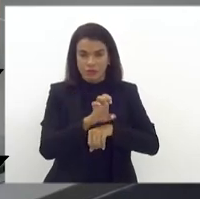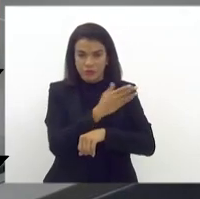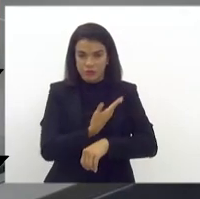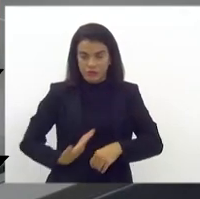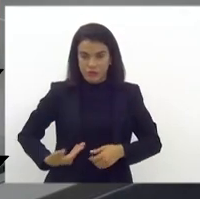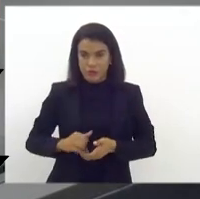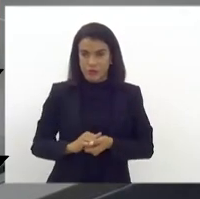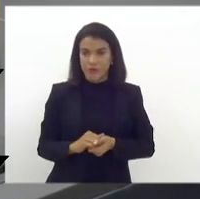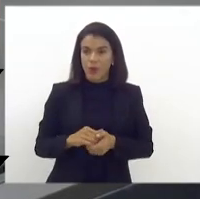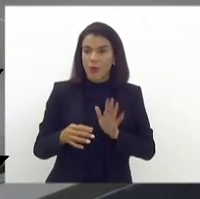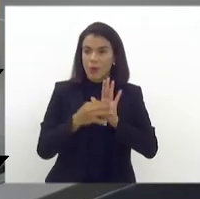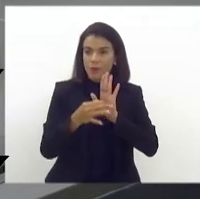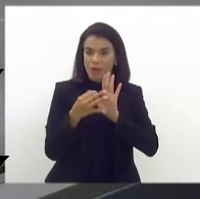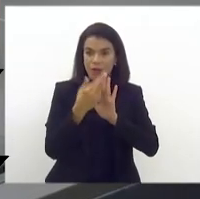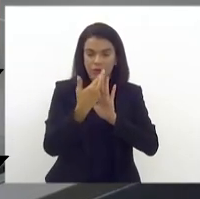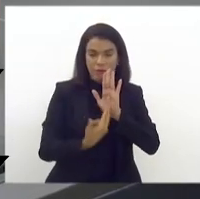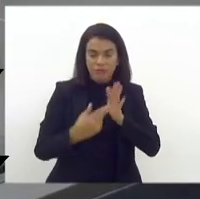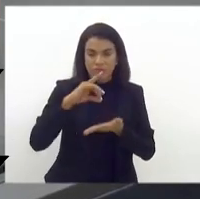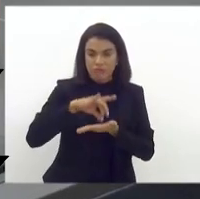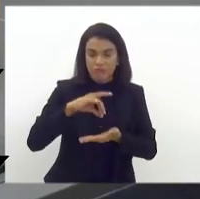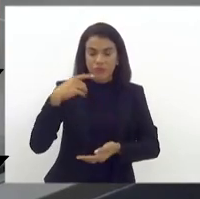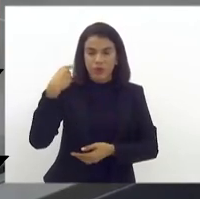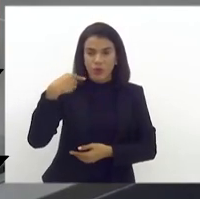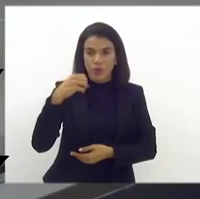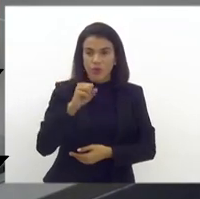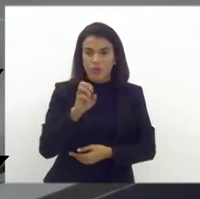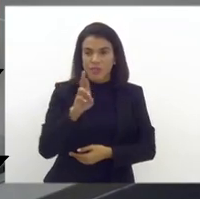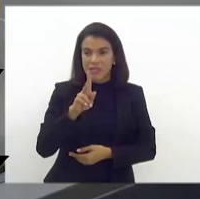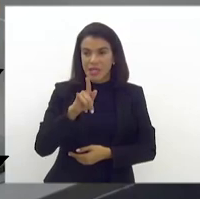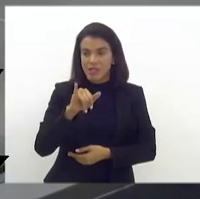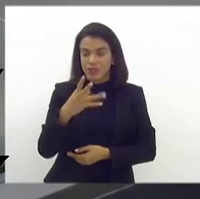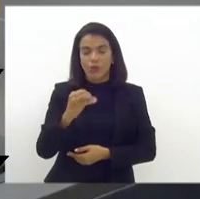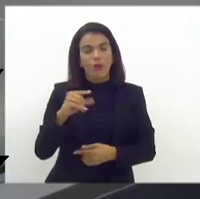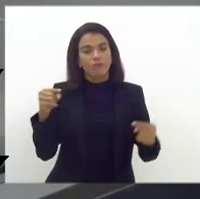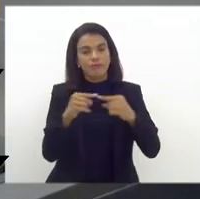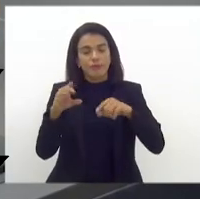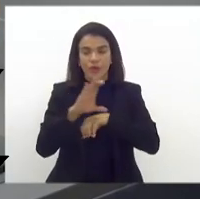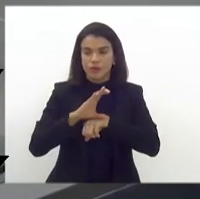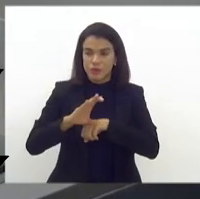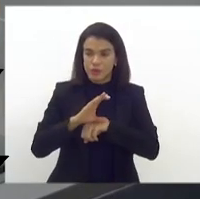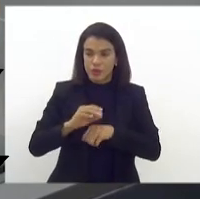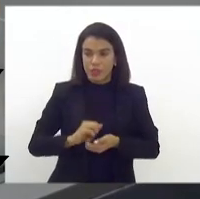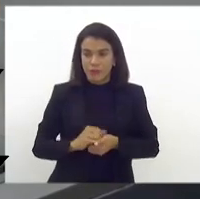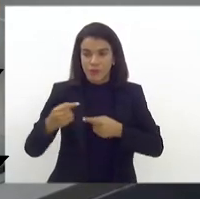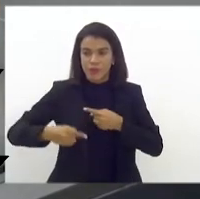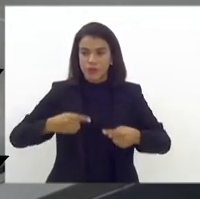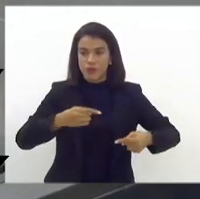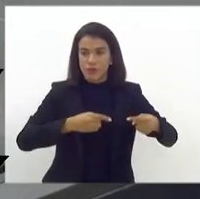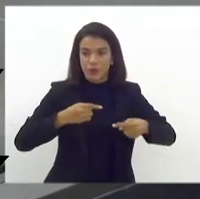providências. O parecer do relatório original do Dr. Serginho é pela constitucionalidade. Em